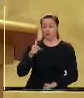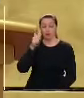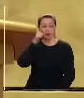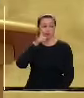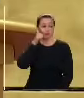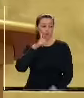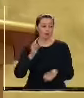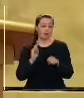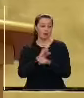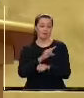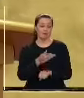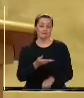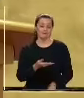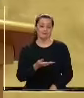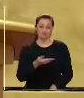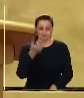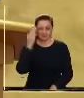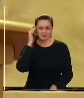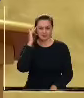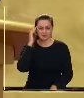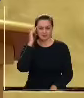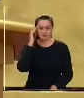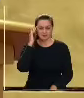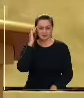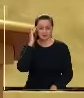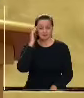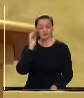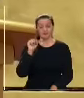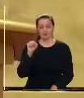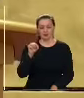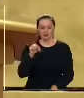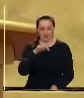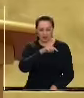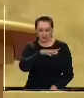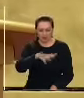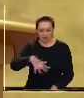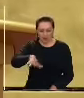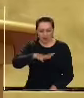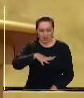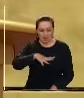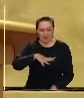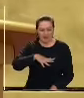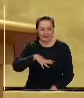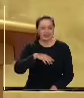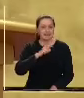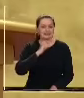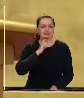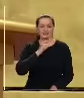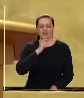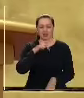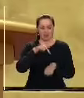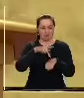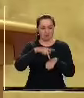não? Então, ninguém ali atirou pedra alguma, como diz assim aqui.